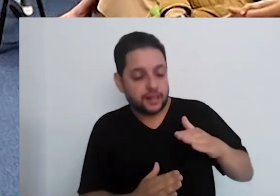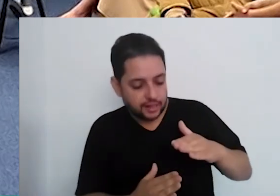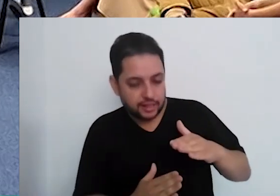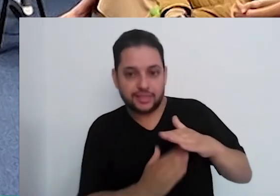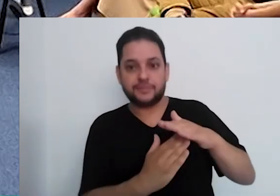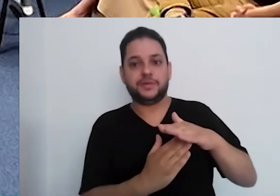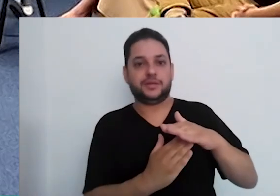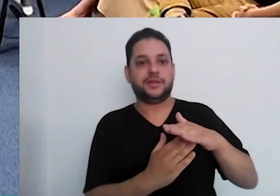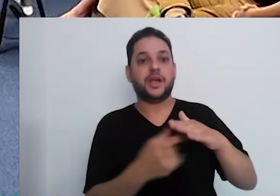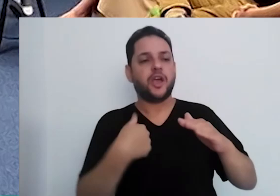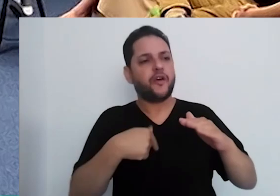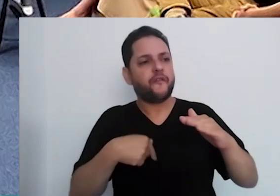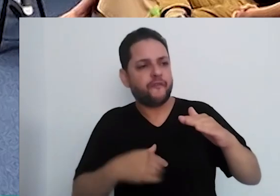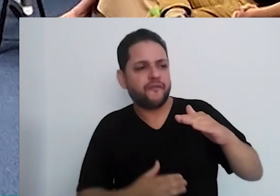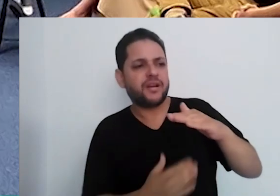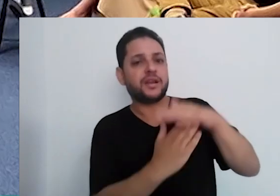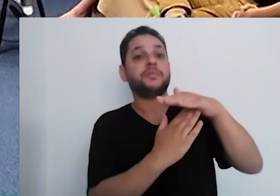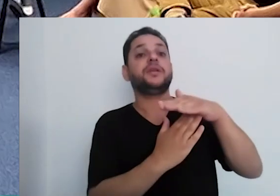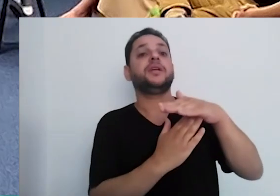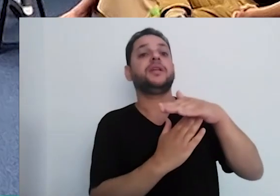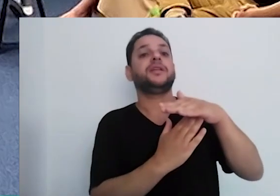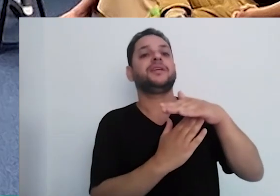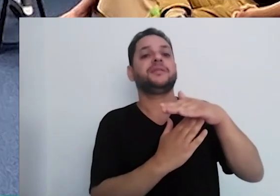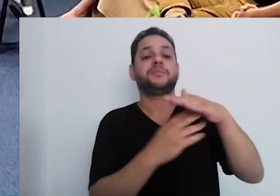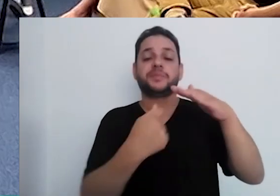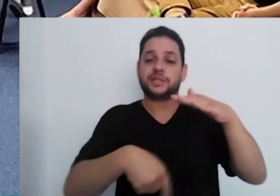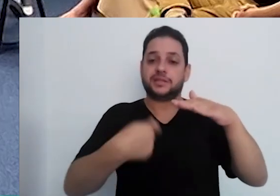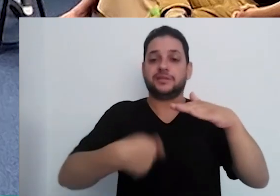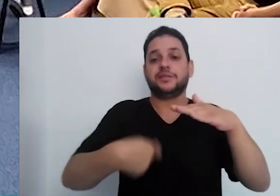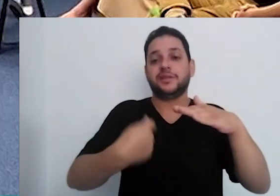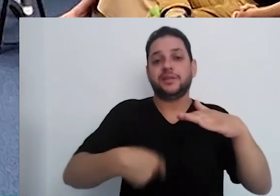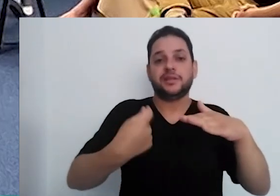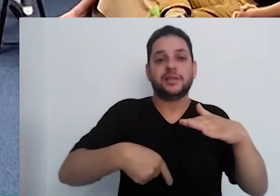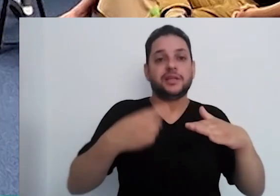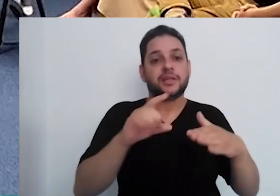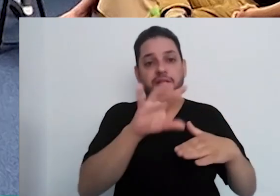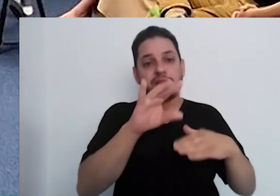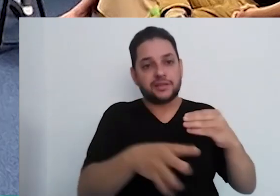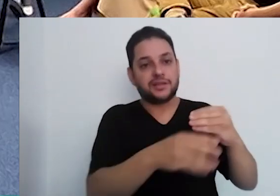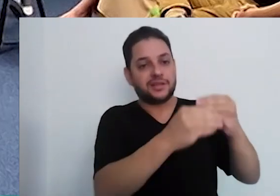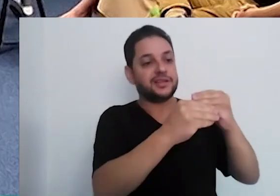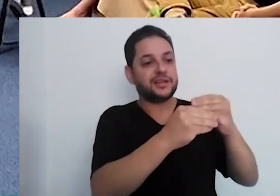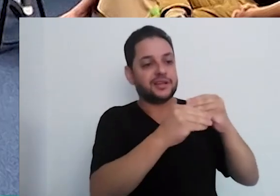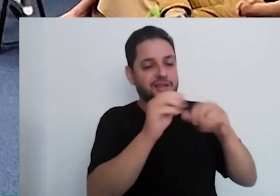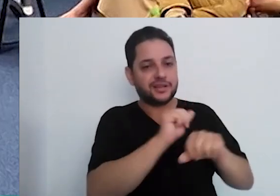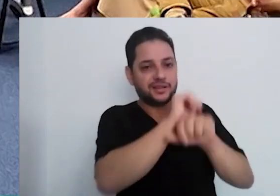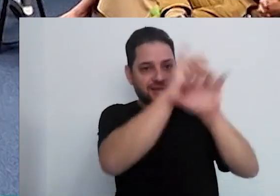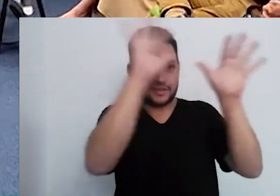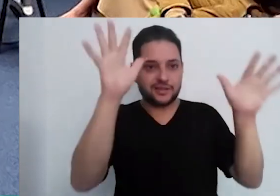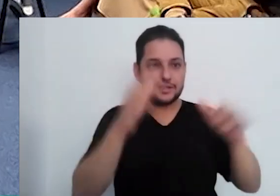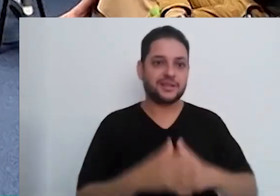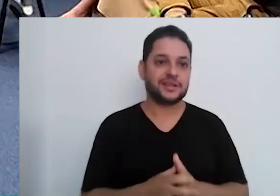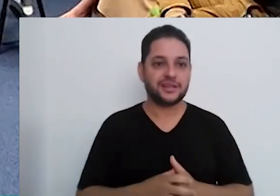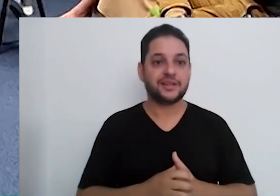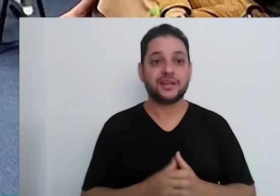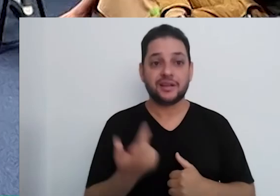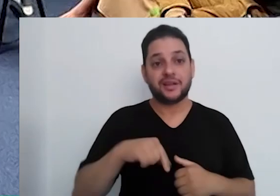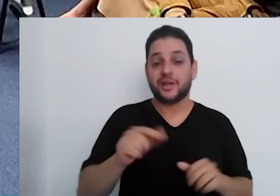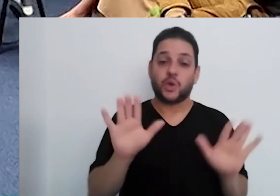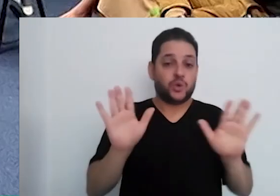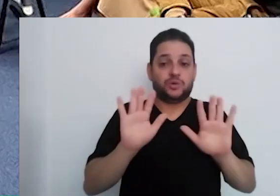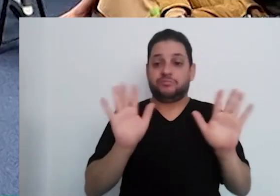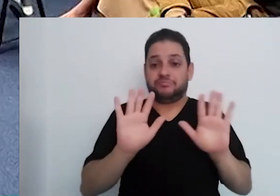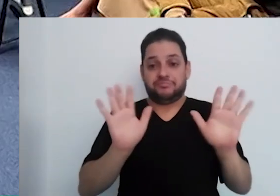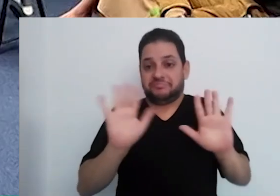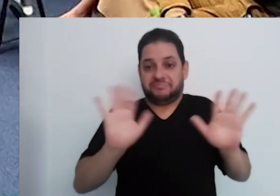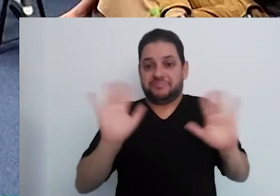vai só fiz essa parte para para para deixar claro aí mas acho que ainda é eu não tenho nada contra eu não tenho